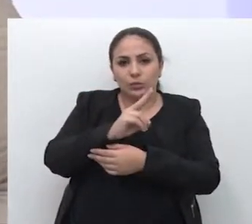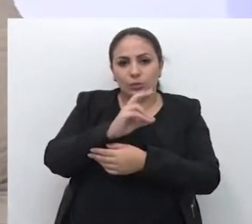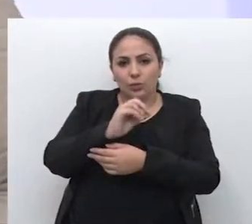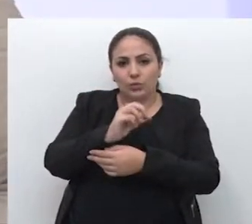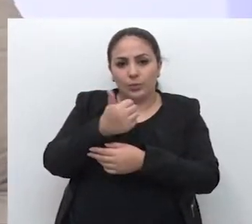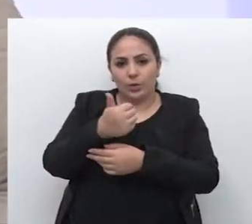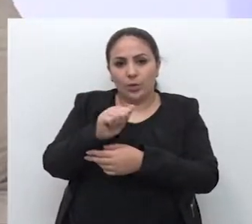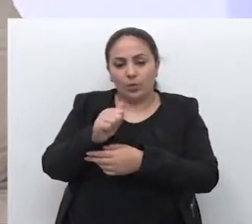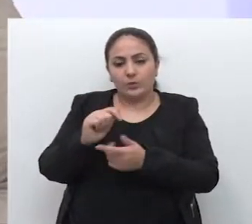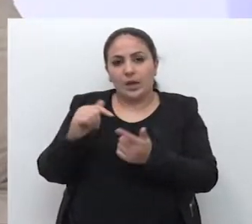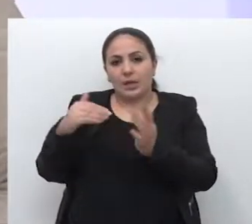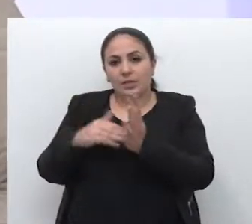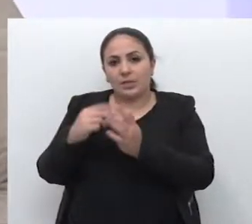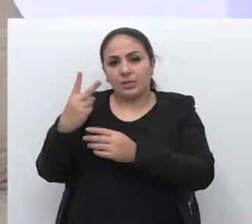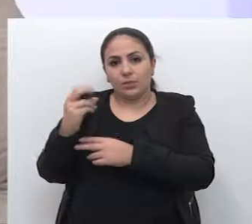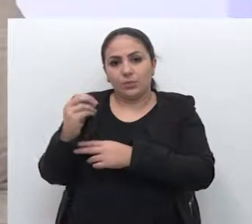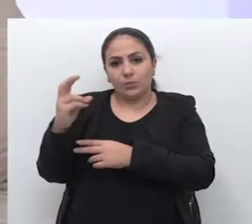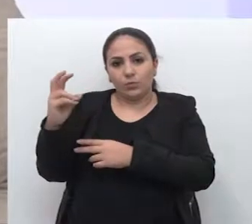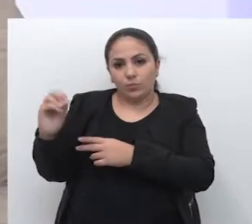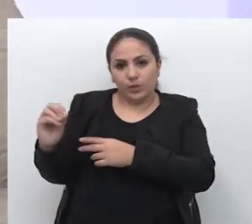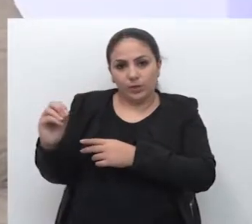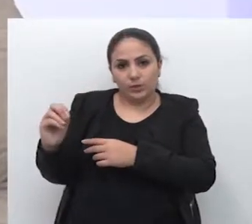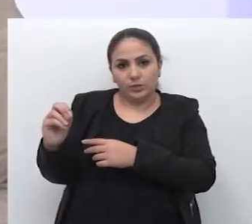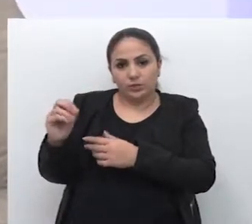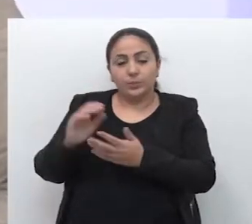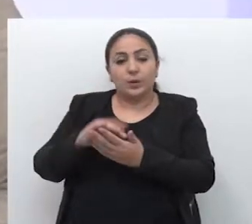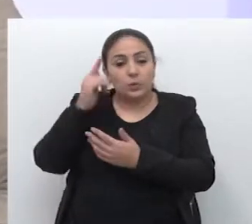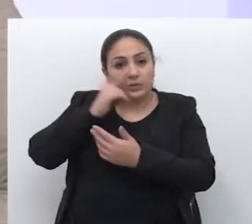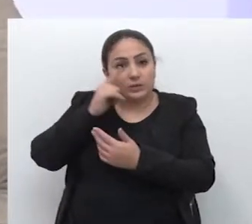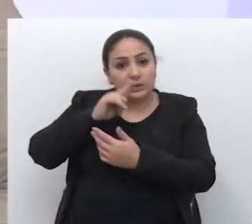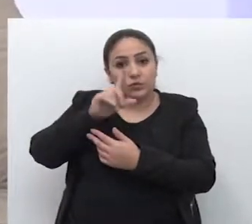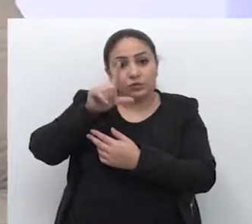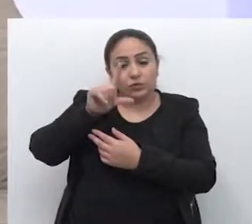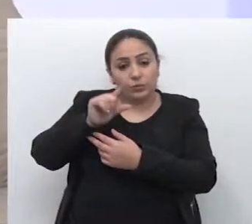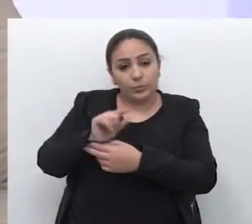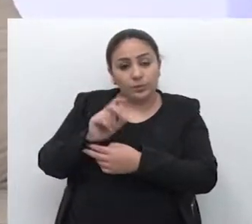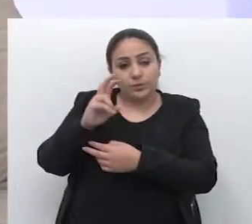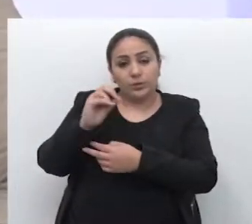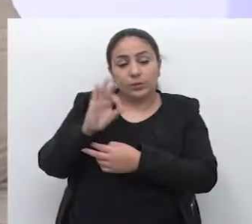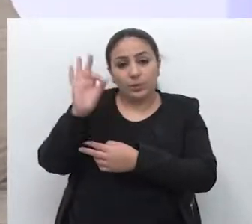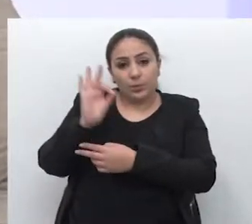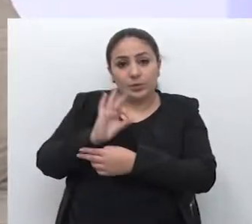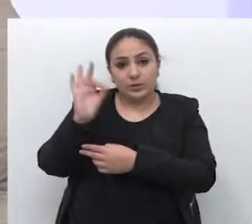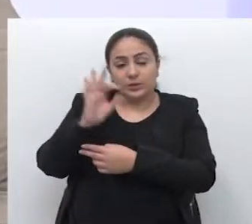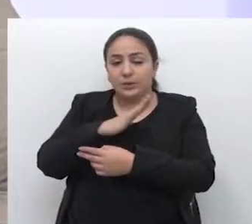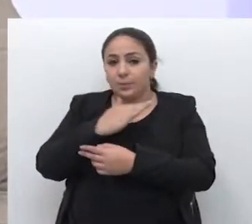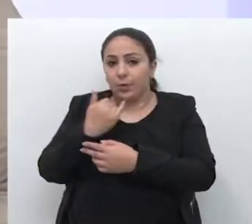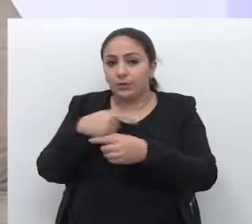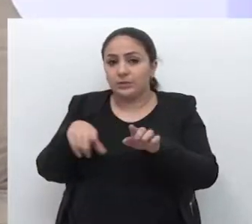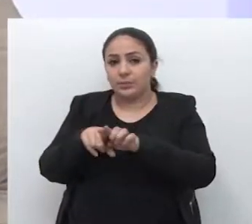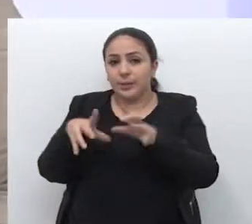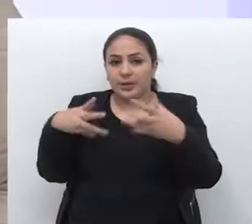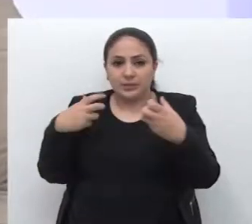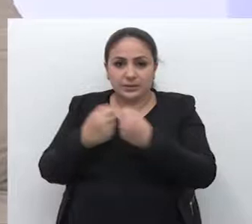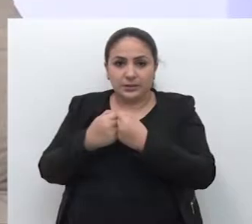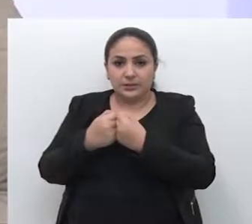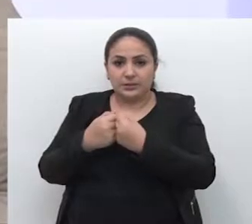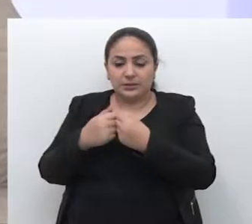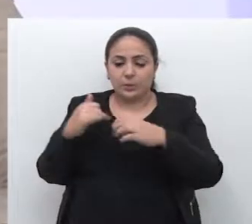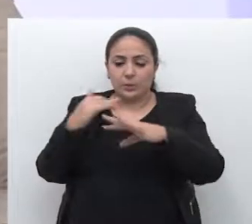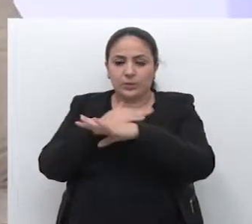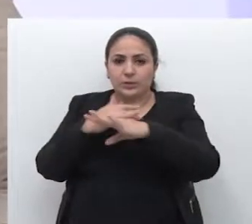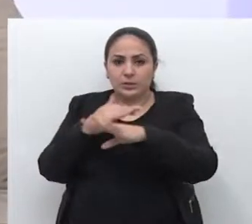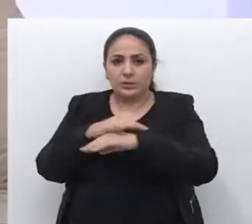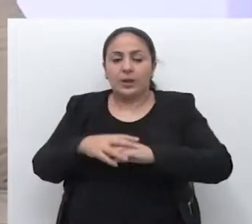até 2020 nós teríamos a meta de reduzir em 50% o número de mortos e feridos no trânsito. Agora, com essa nova